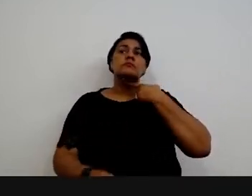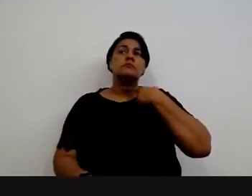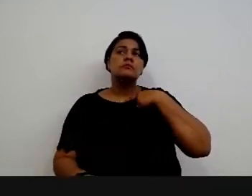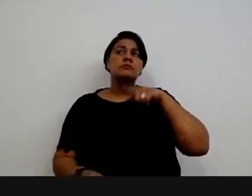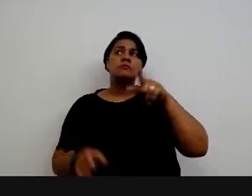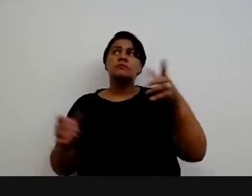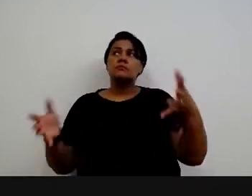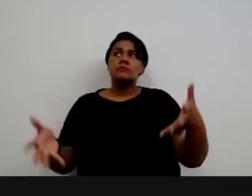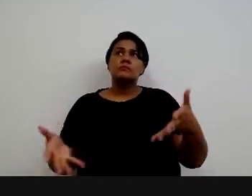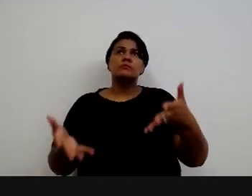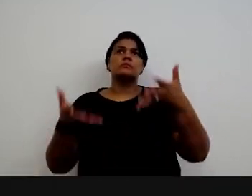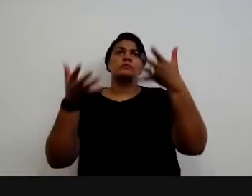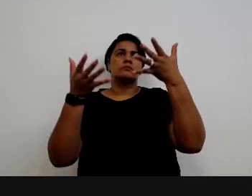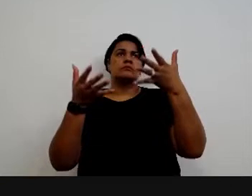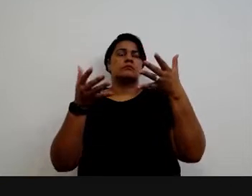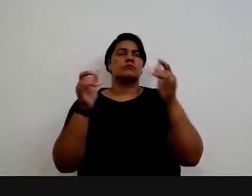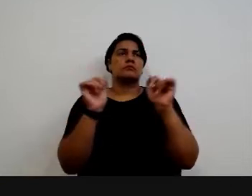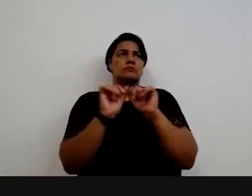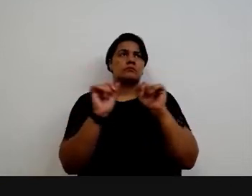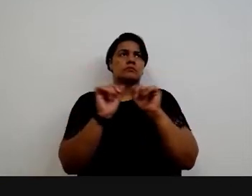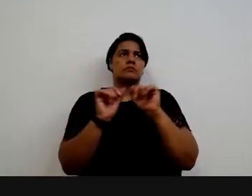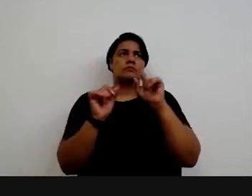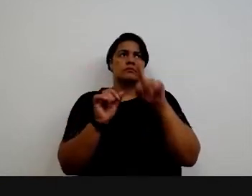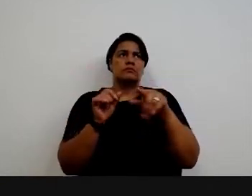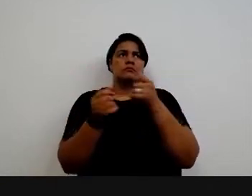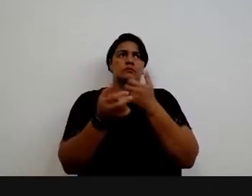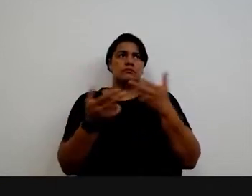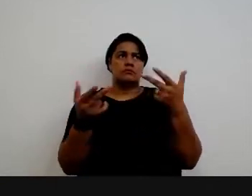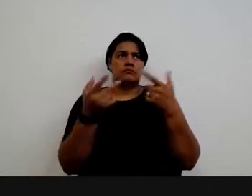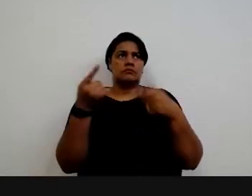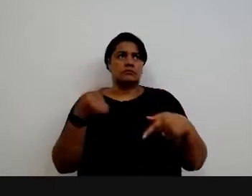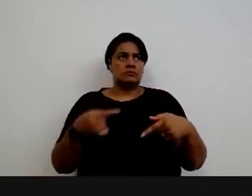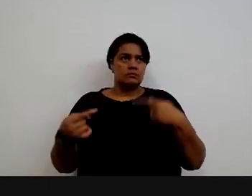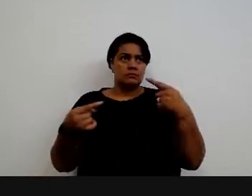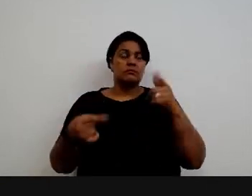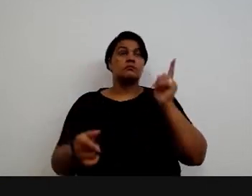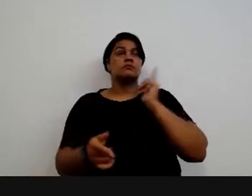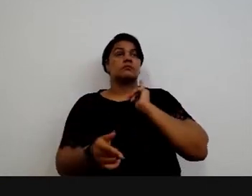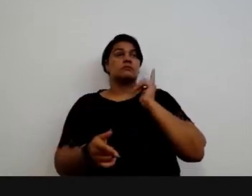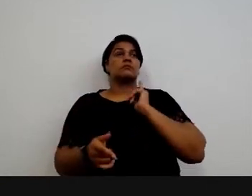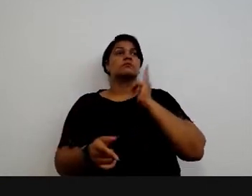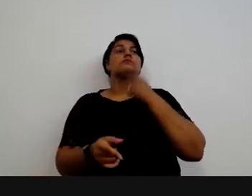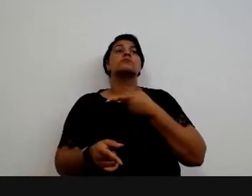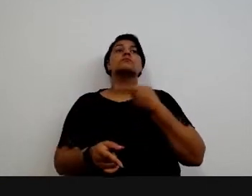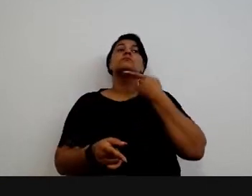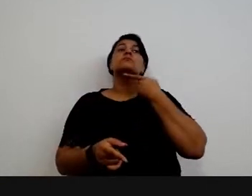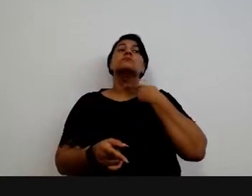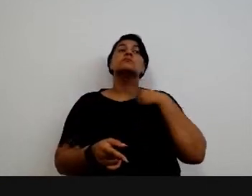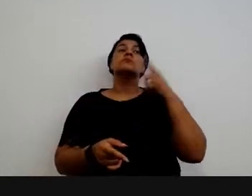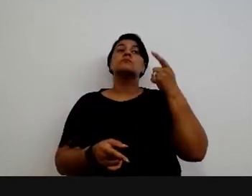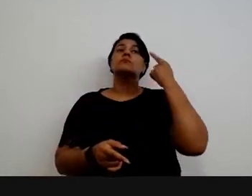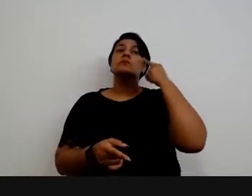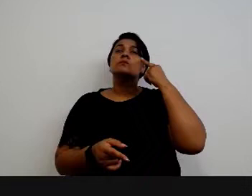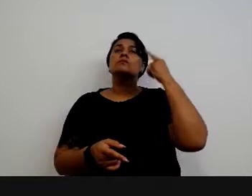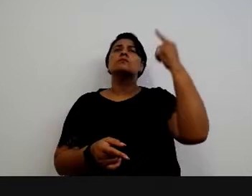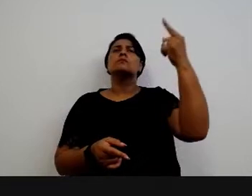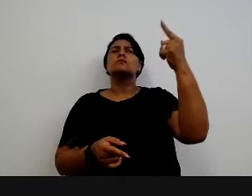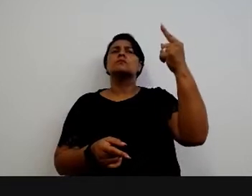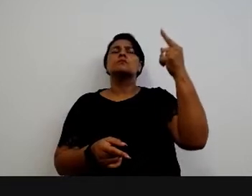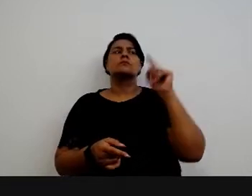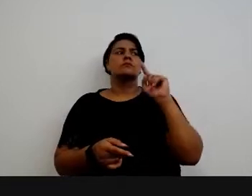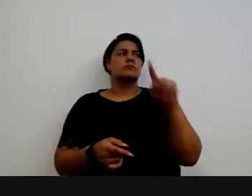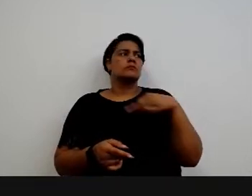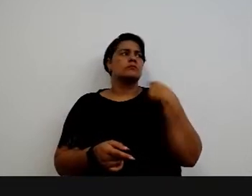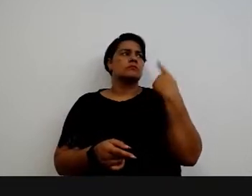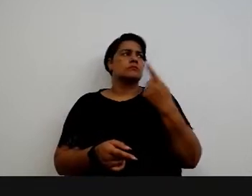de promover um letramento político, existe a vontade, um ideal de parlamento que a